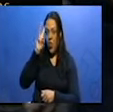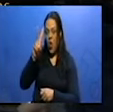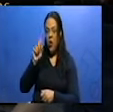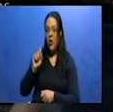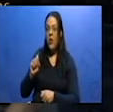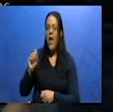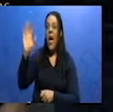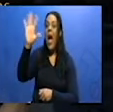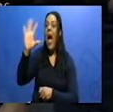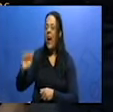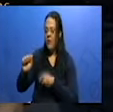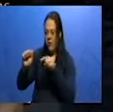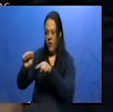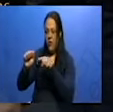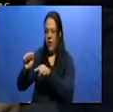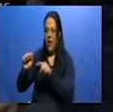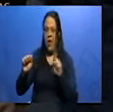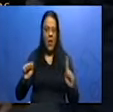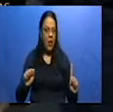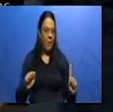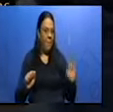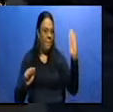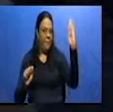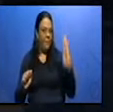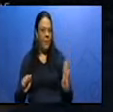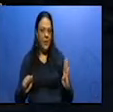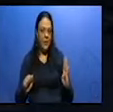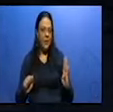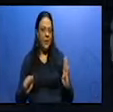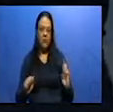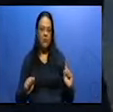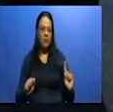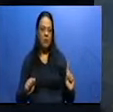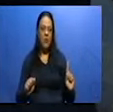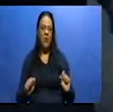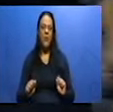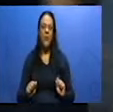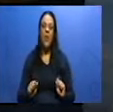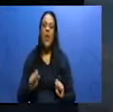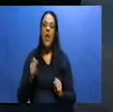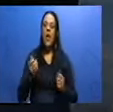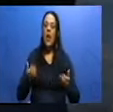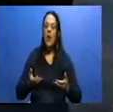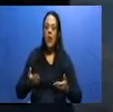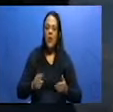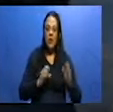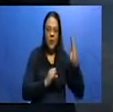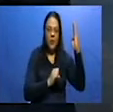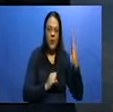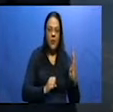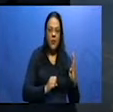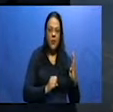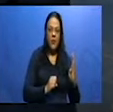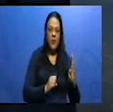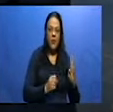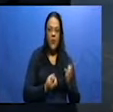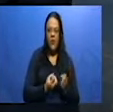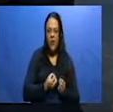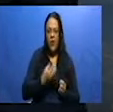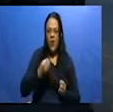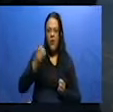e não em terras brasileiras. Nós saímos das terras brasileiras, viajamos lá para o continente